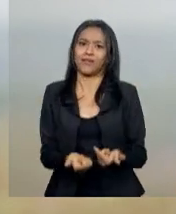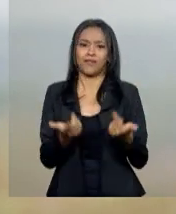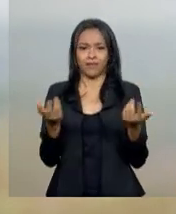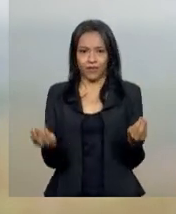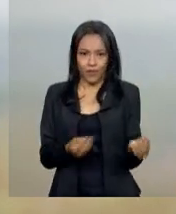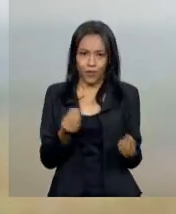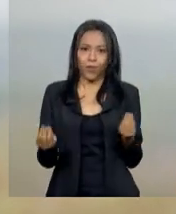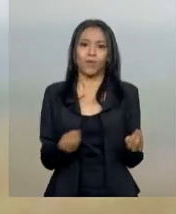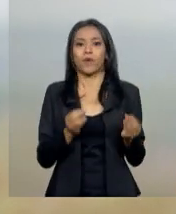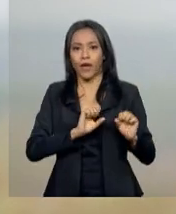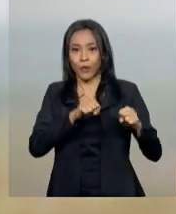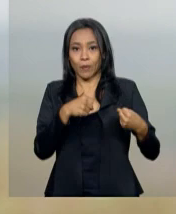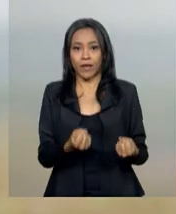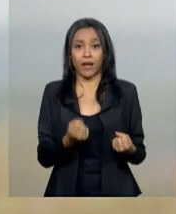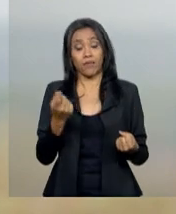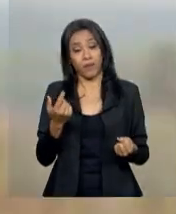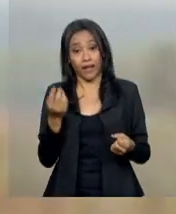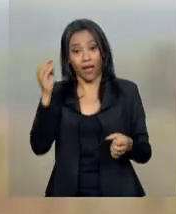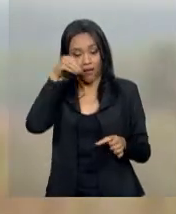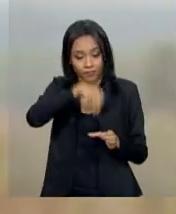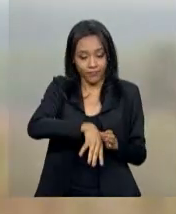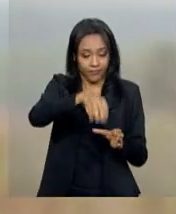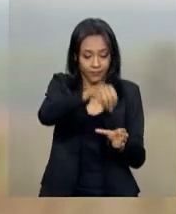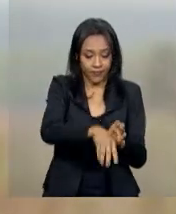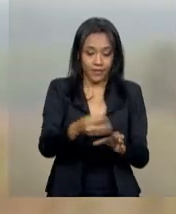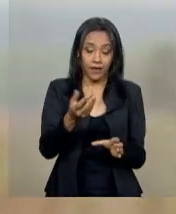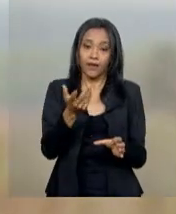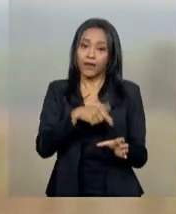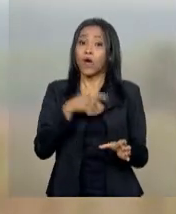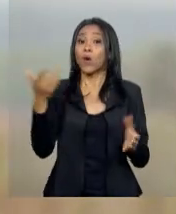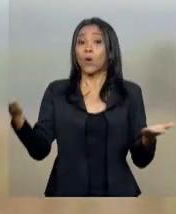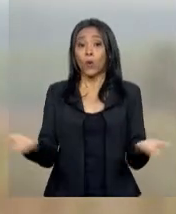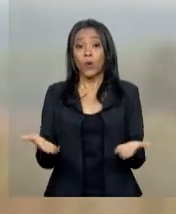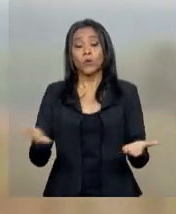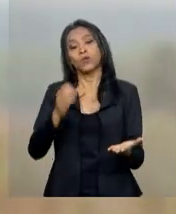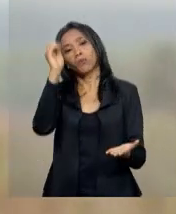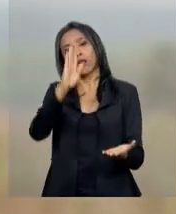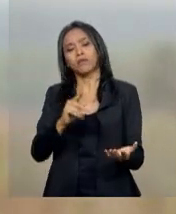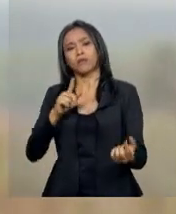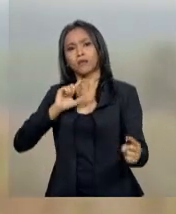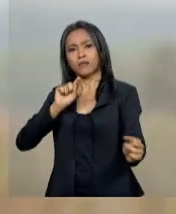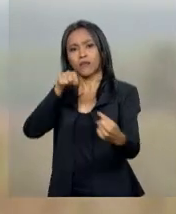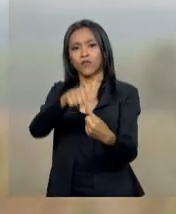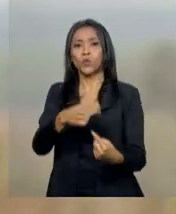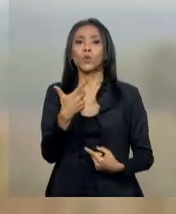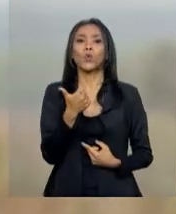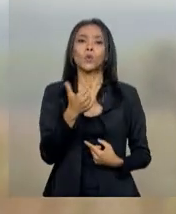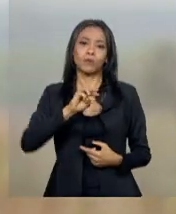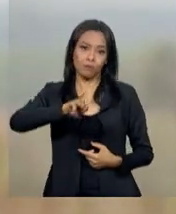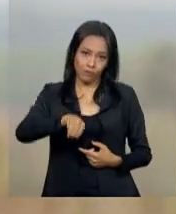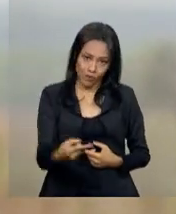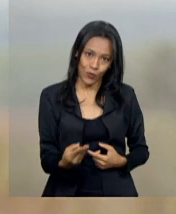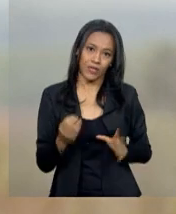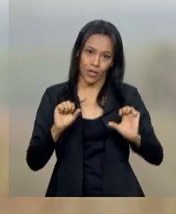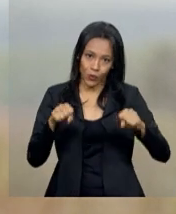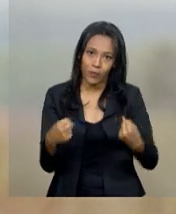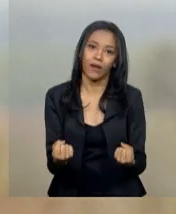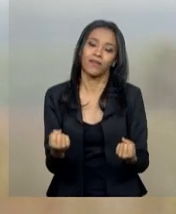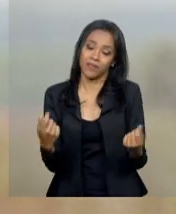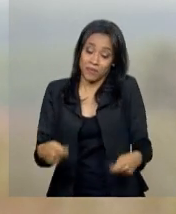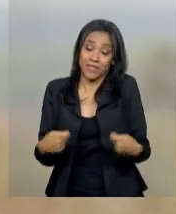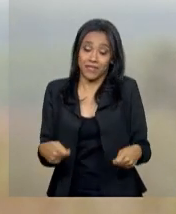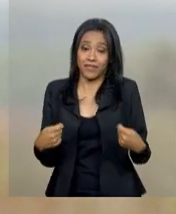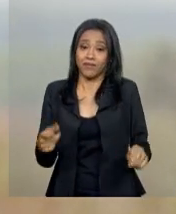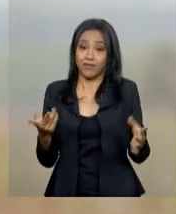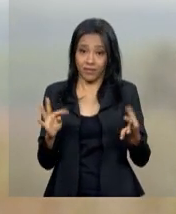que seria o plantio de mudas de árvores hoje o brasil tem um desafio de restaurar 12 milhões de hectares então a gente precisa de técnicas